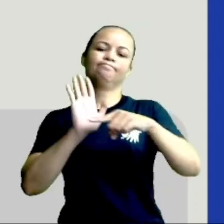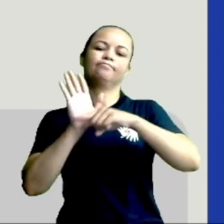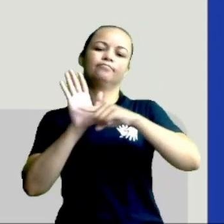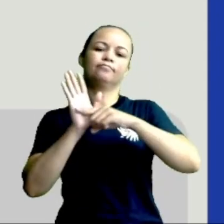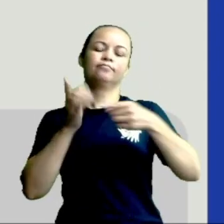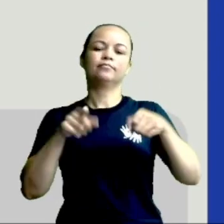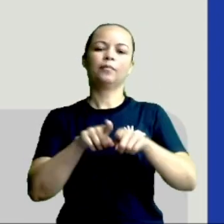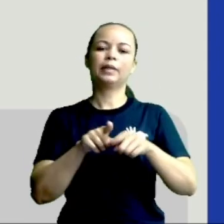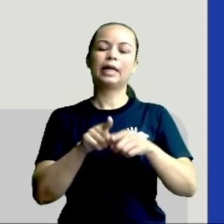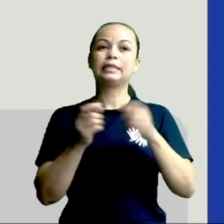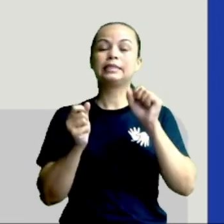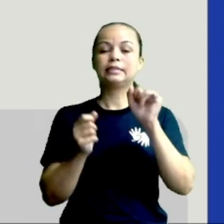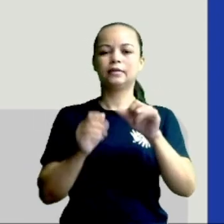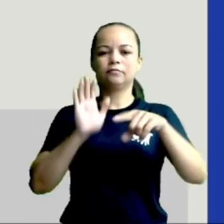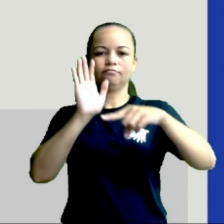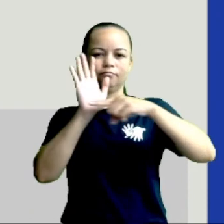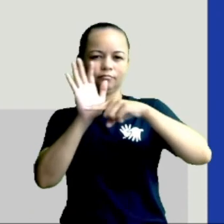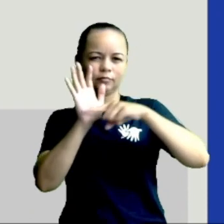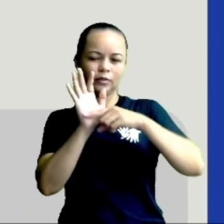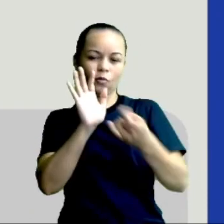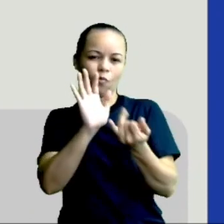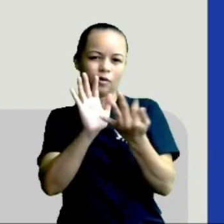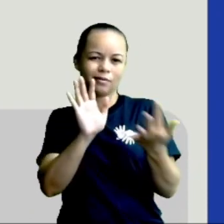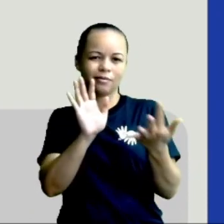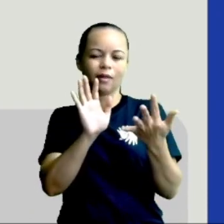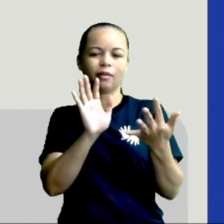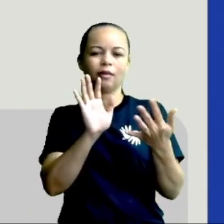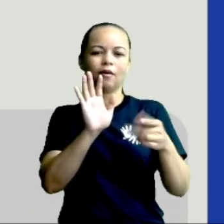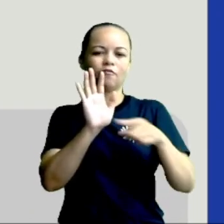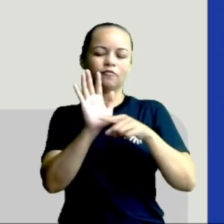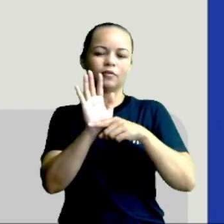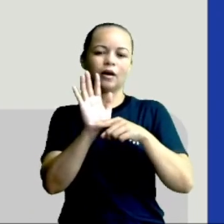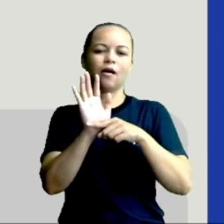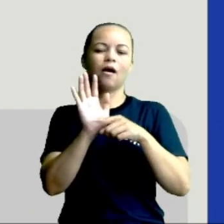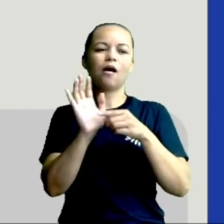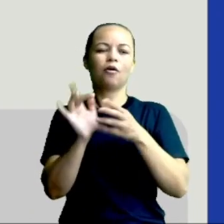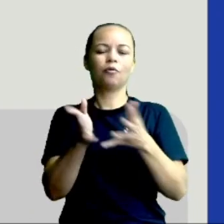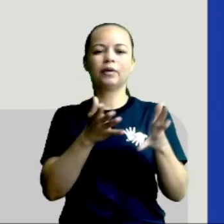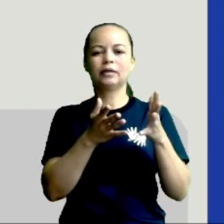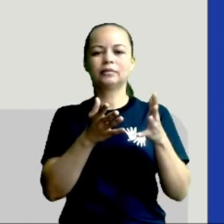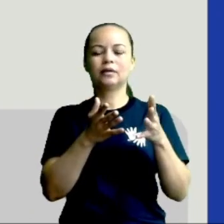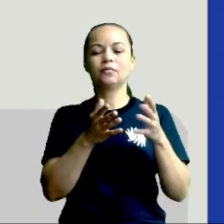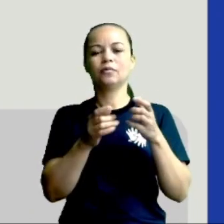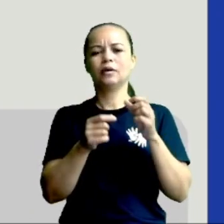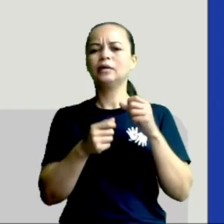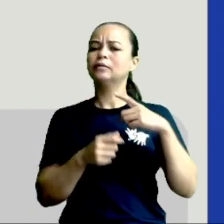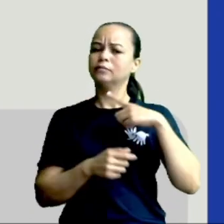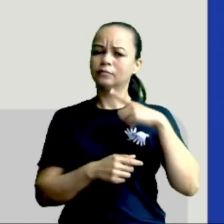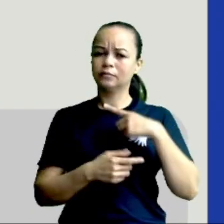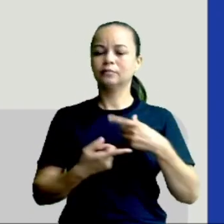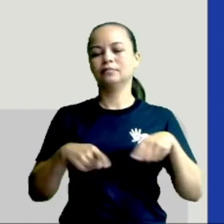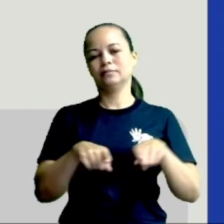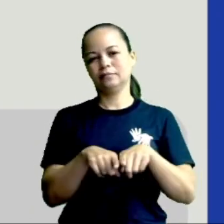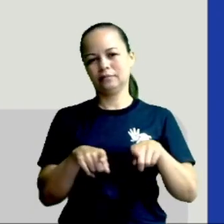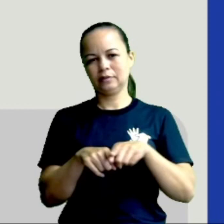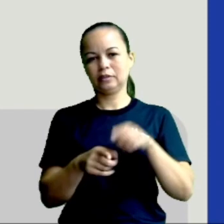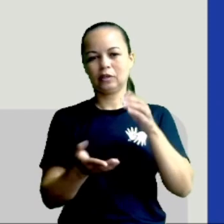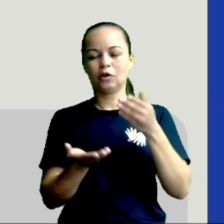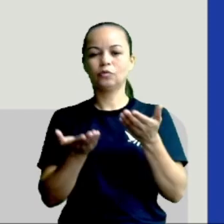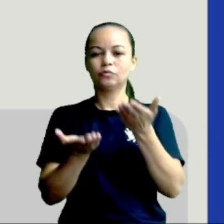enquanto sedativo ali na na operação de subtração Eu também estou